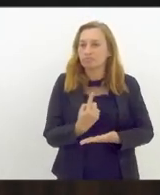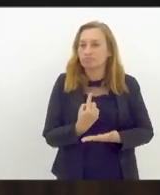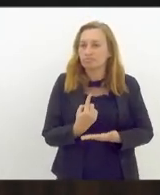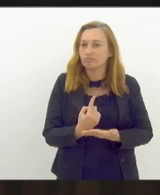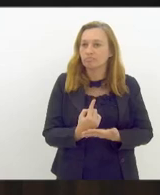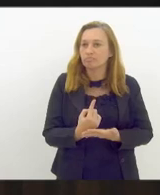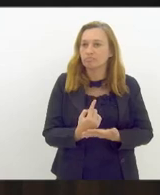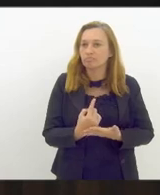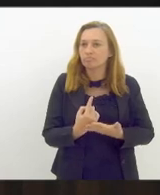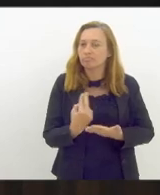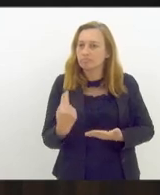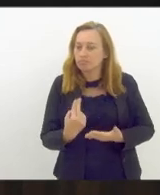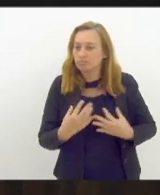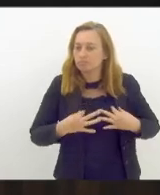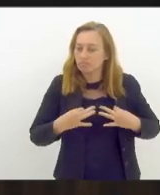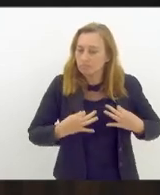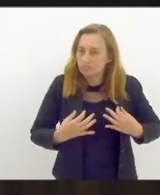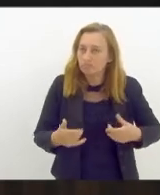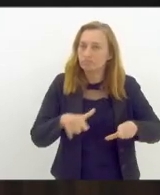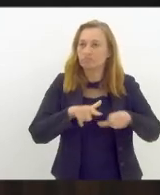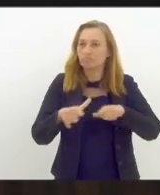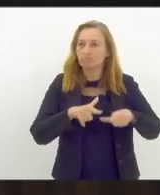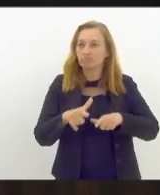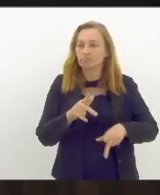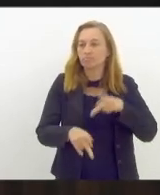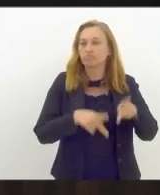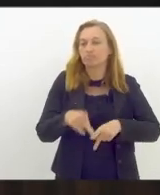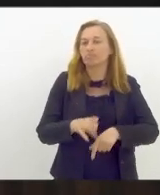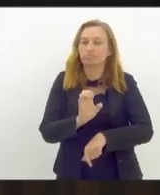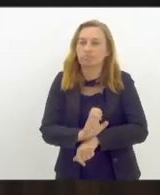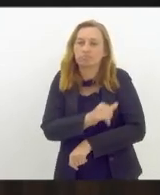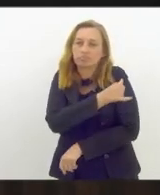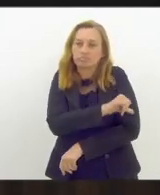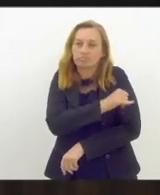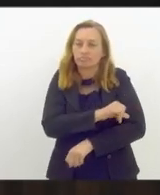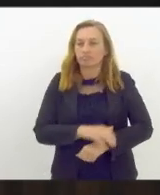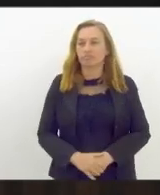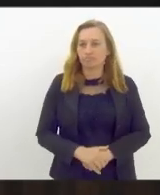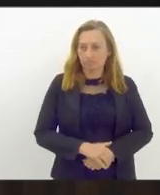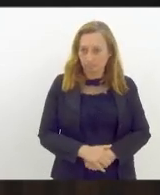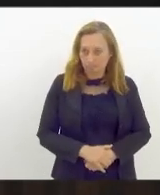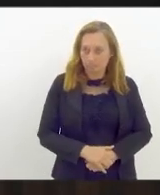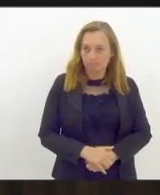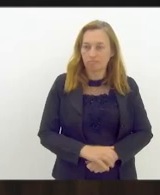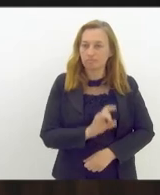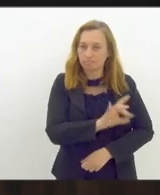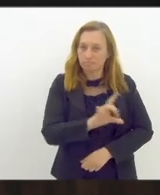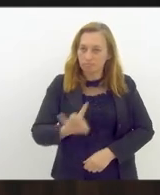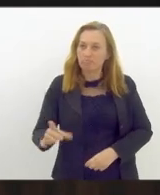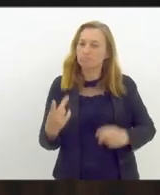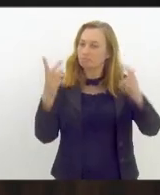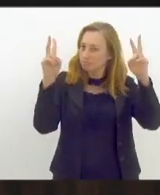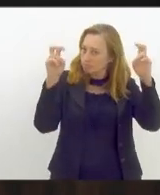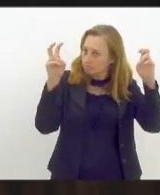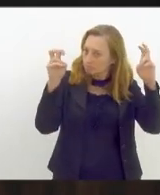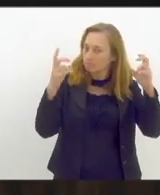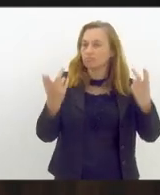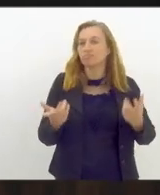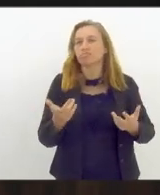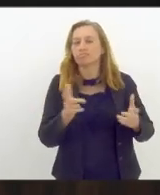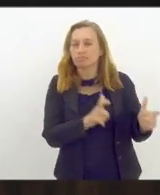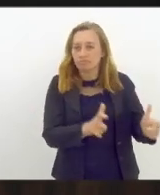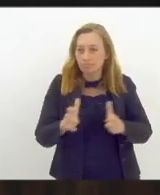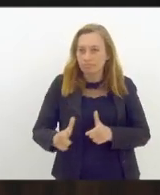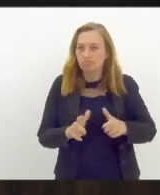nome à disposição para trabalhar pelo nosso povo do Estado do Rio de Janeiro, cada um com os seus temas, com as suas regiões,